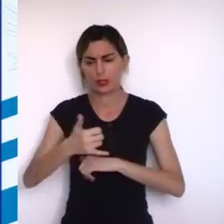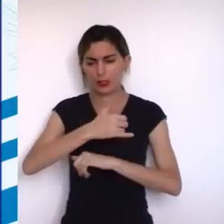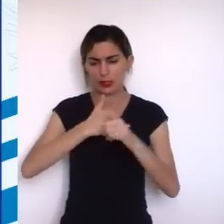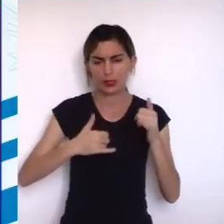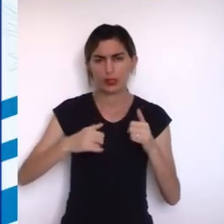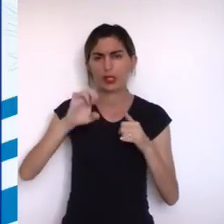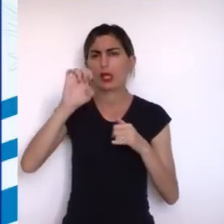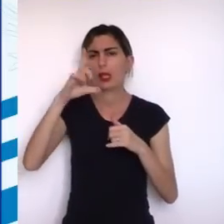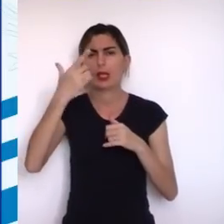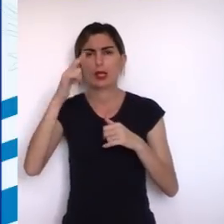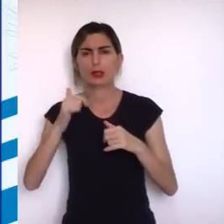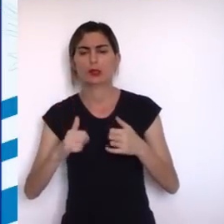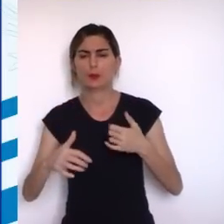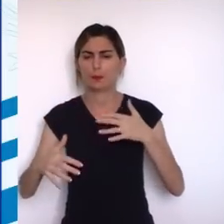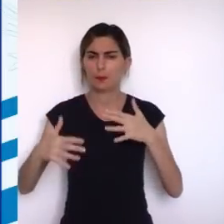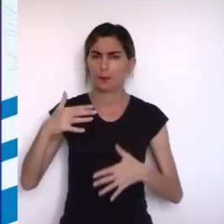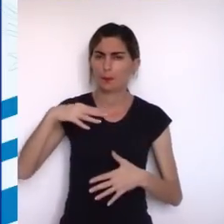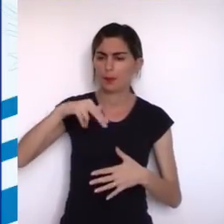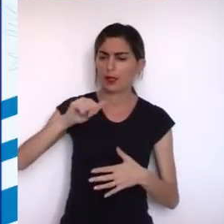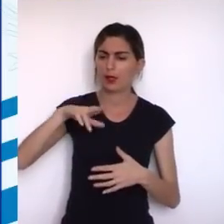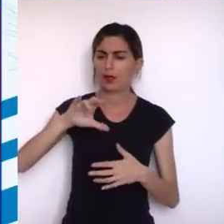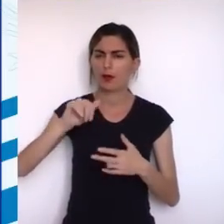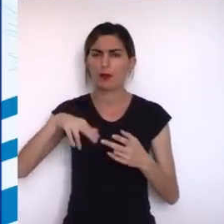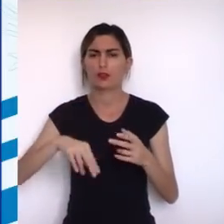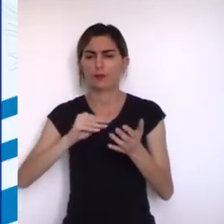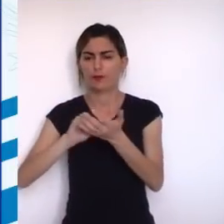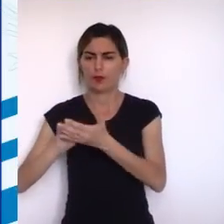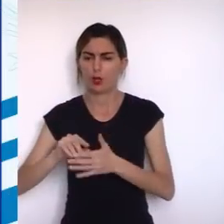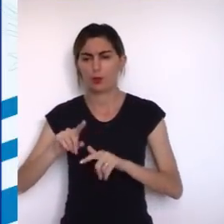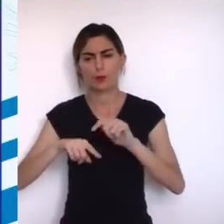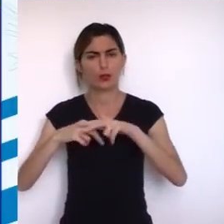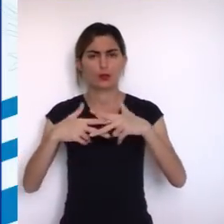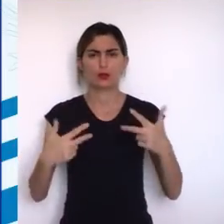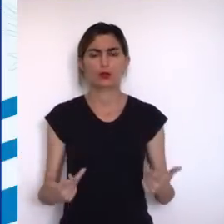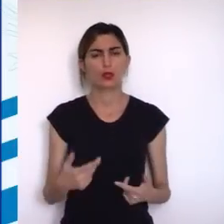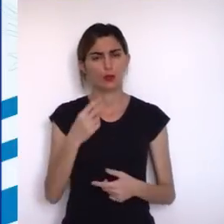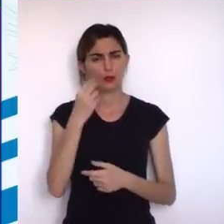algumas falhas elétricas, mecânicas e fadiga de alguns